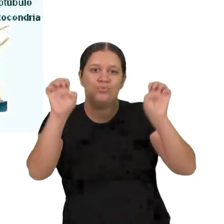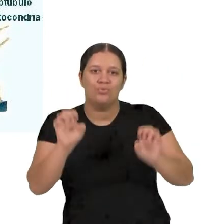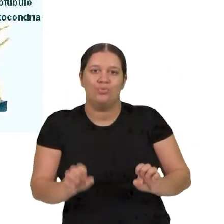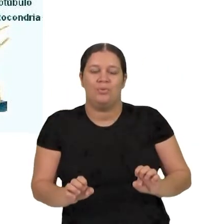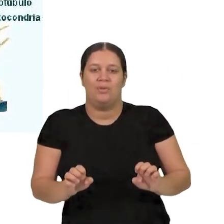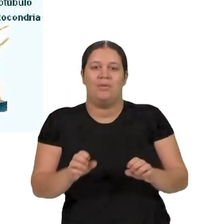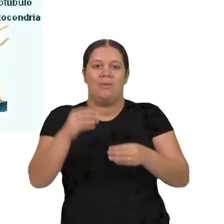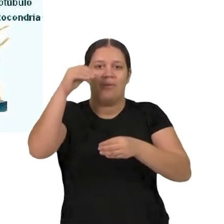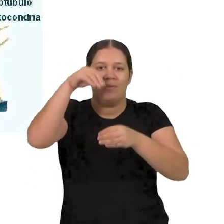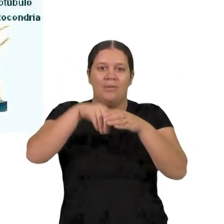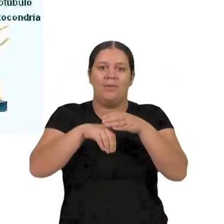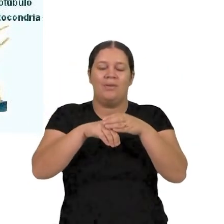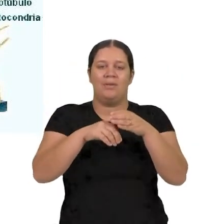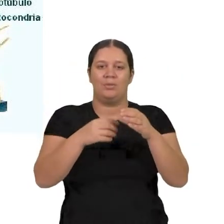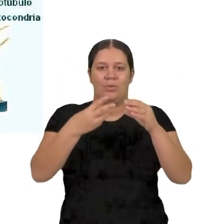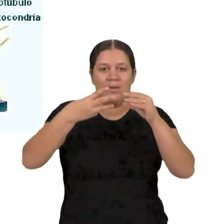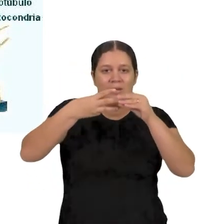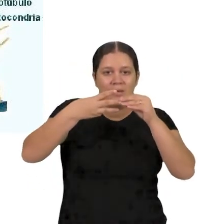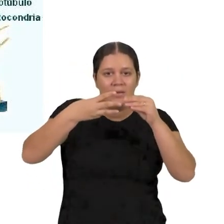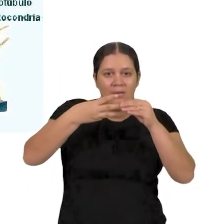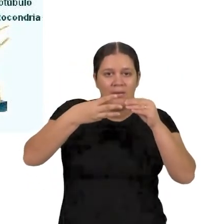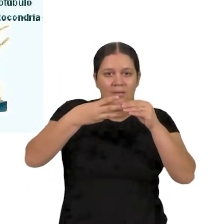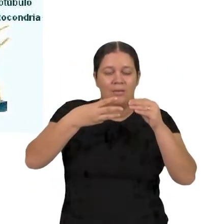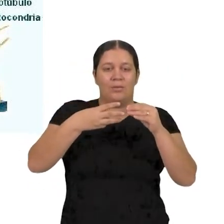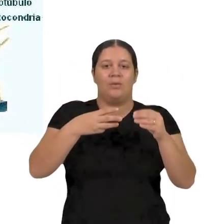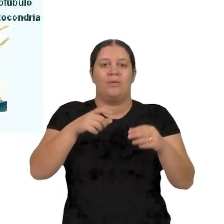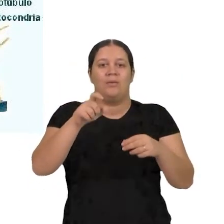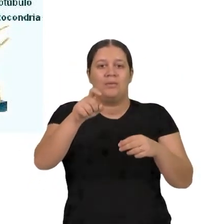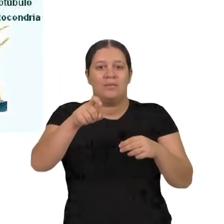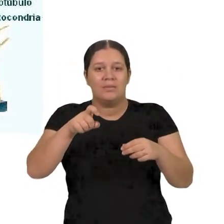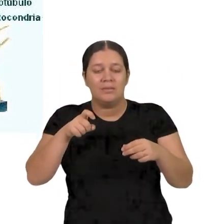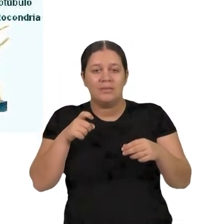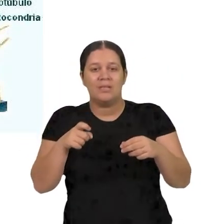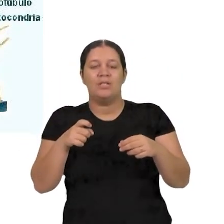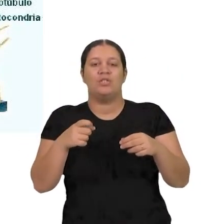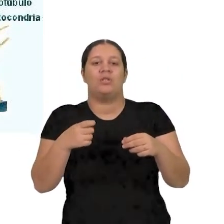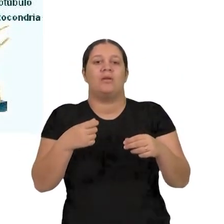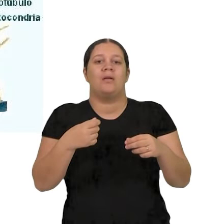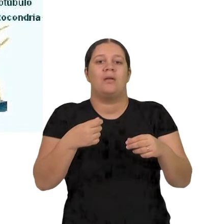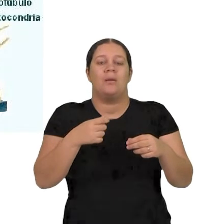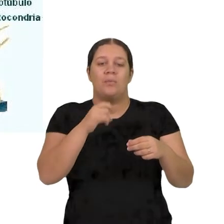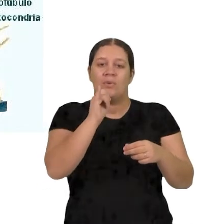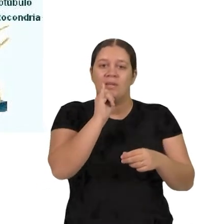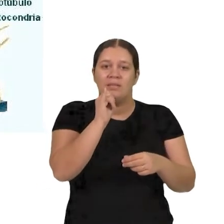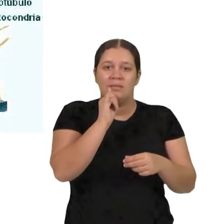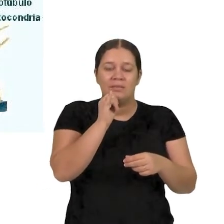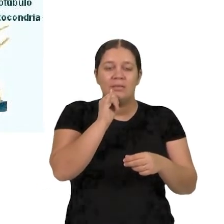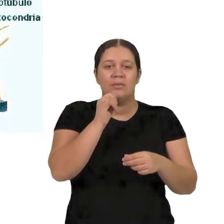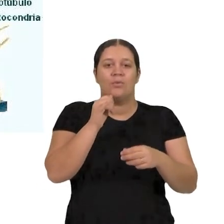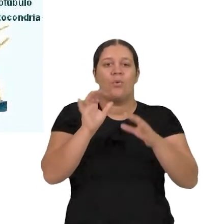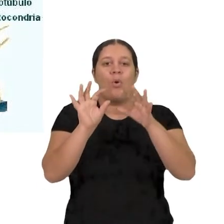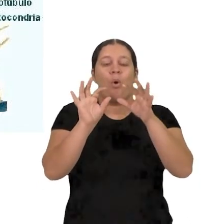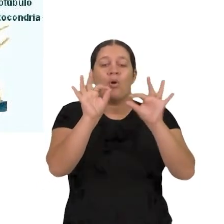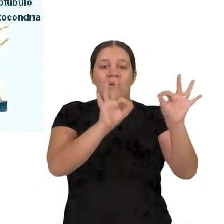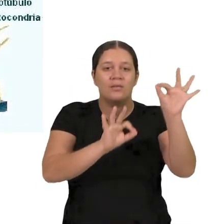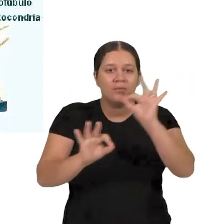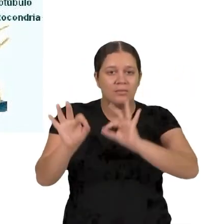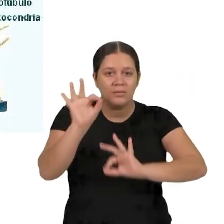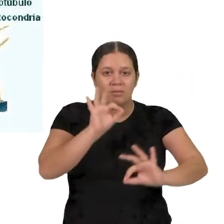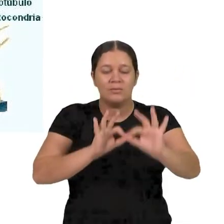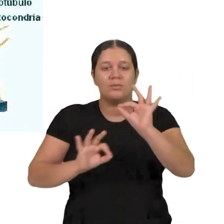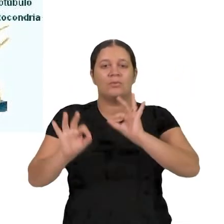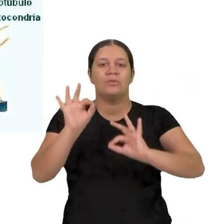estrutura interna da célula, tá? Seja no funcionamento normal dela, seja, por exemplo, organizando